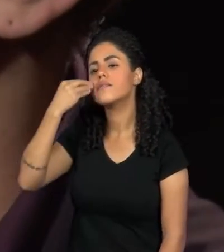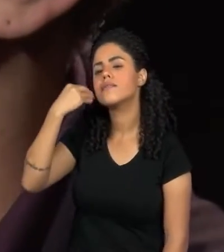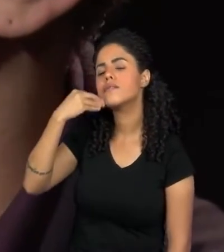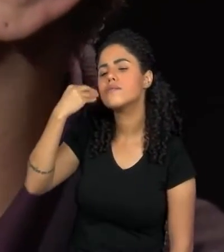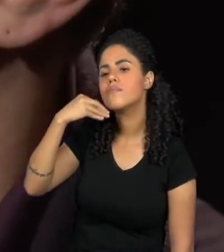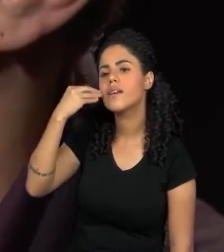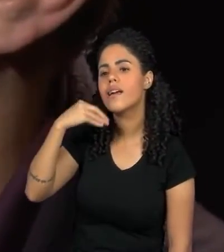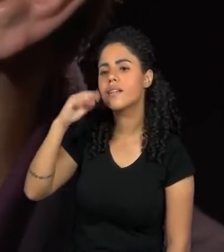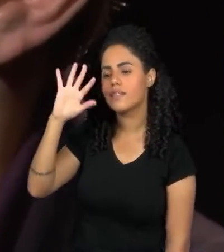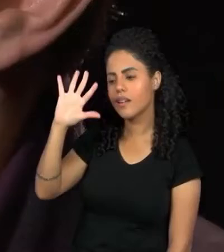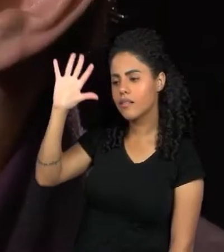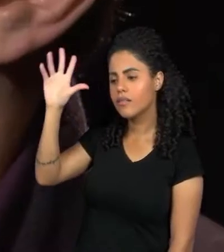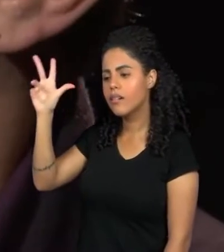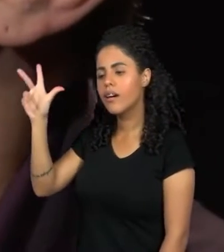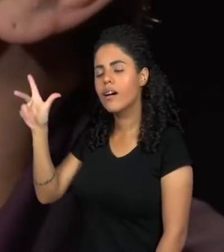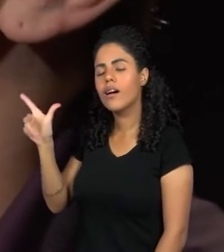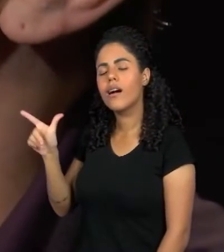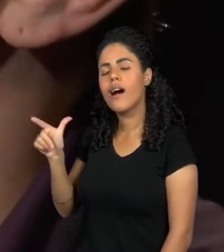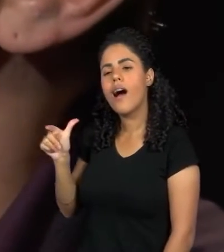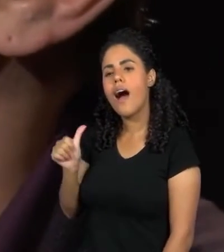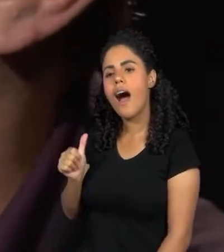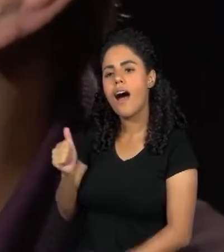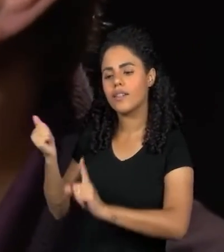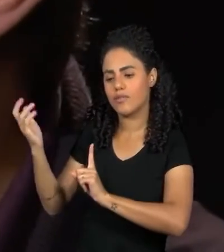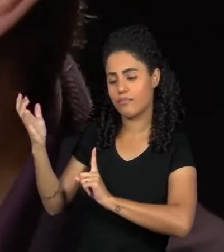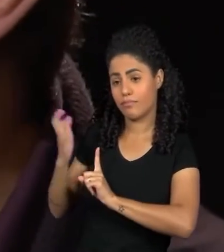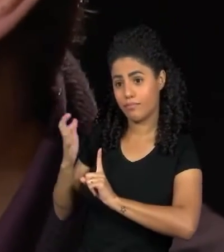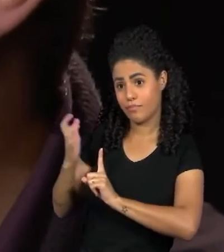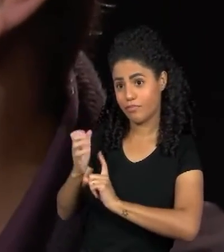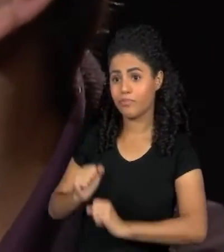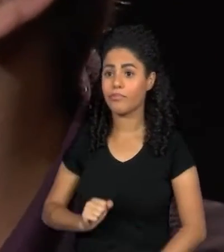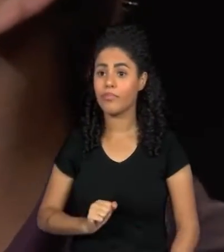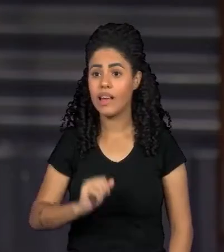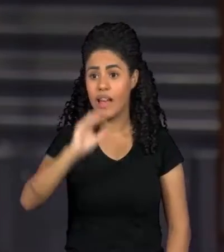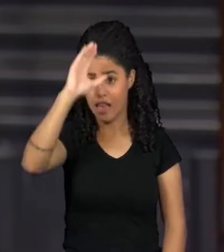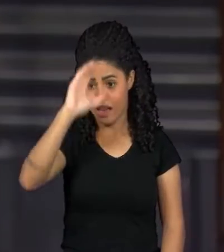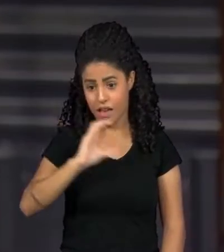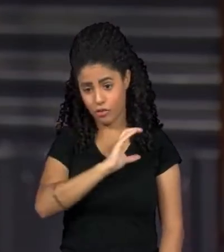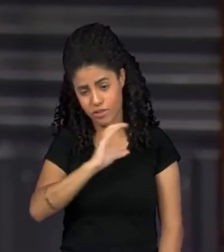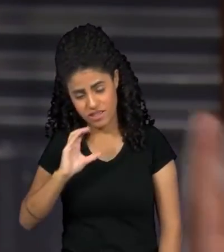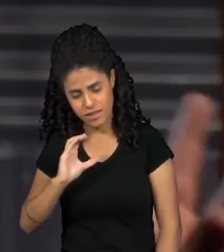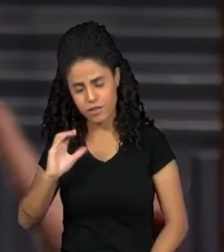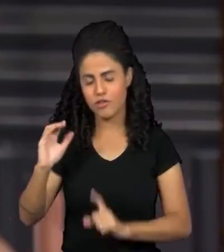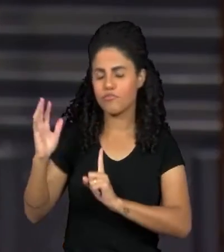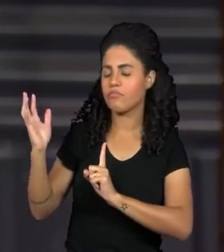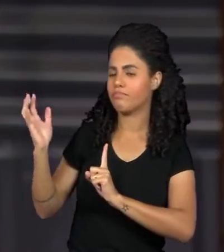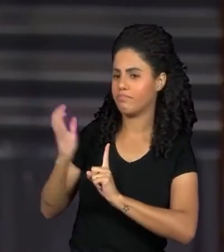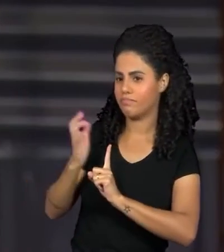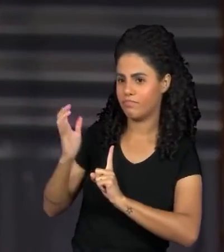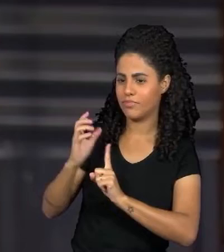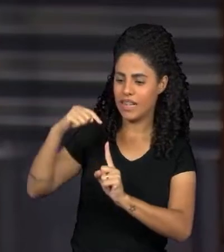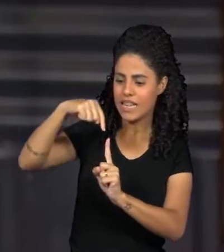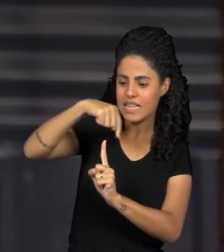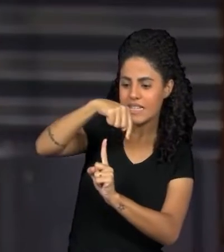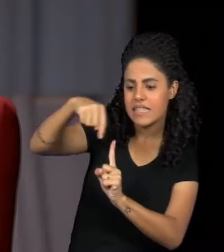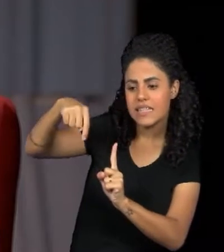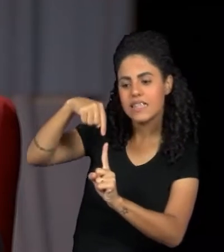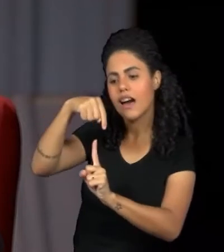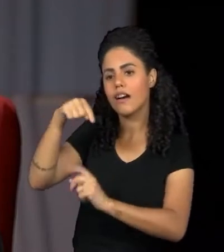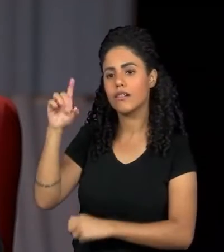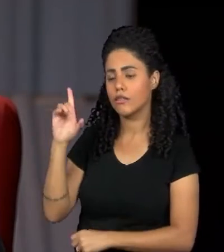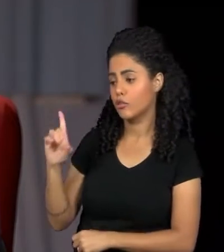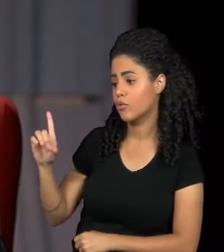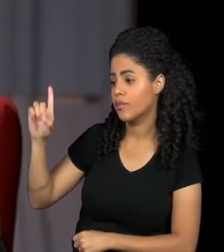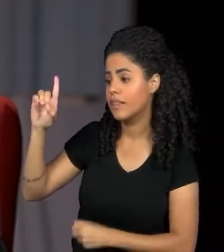matriz africana da religião de matriz africana o catolicismo Rural porque se fala de Santos se fala de Deus se fala de